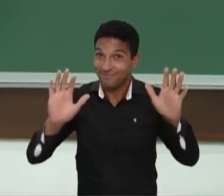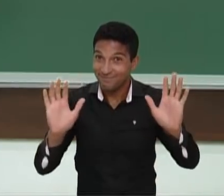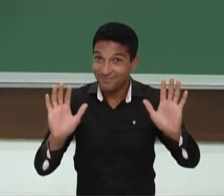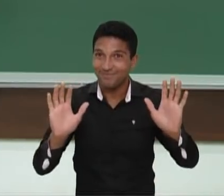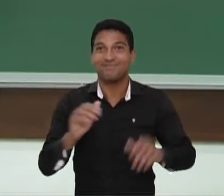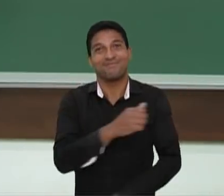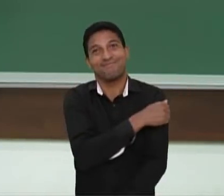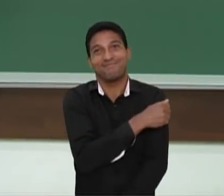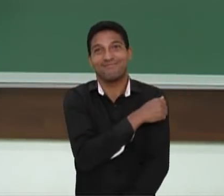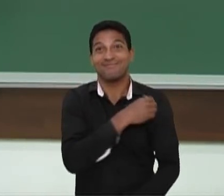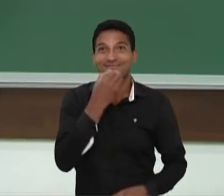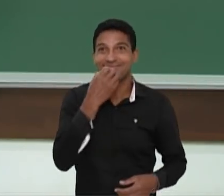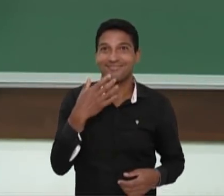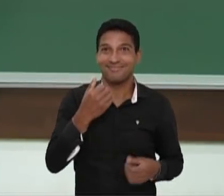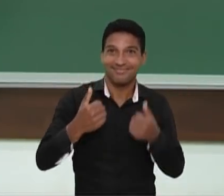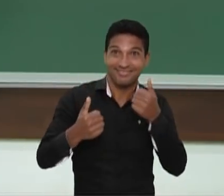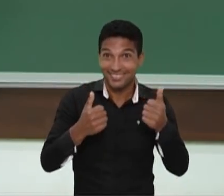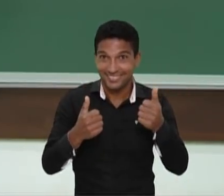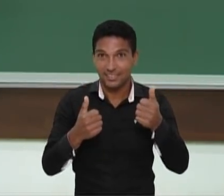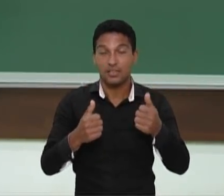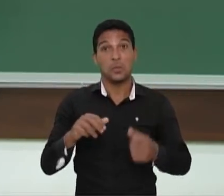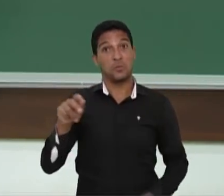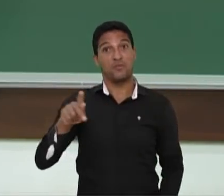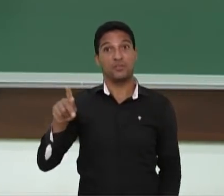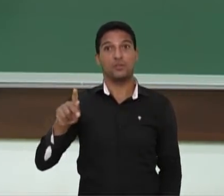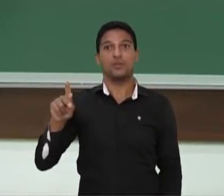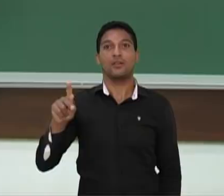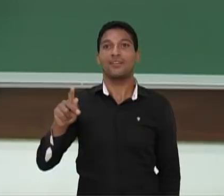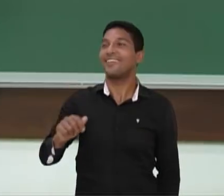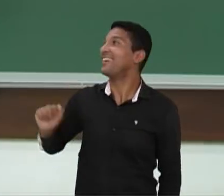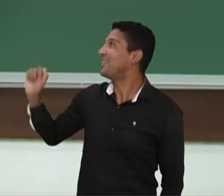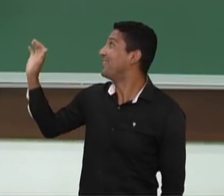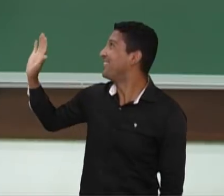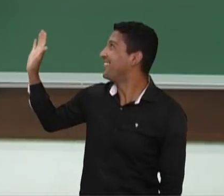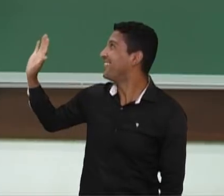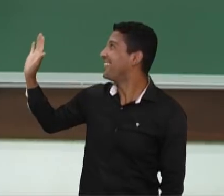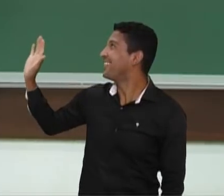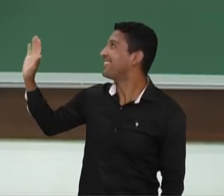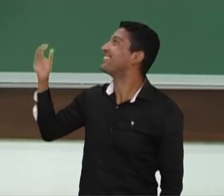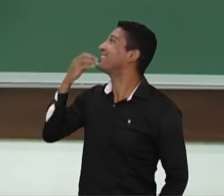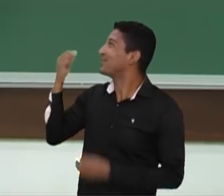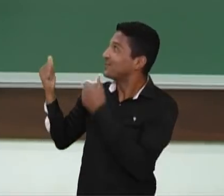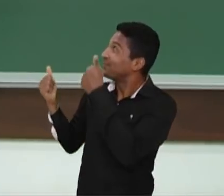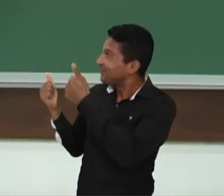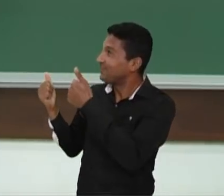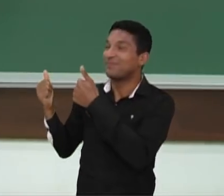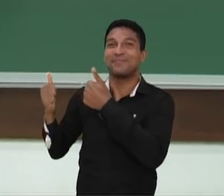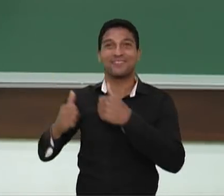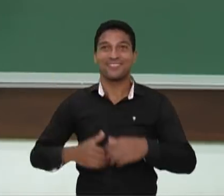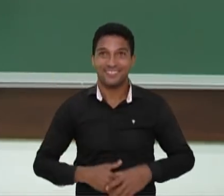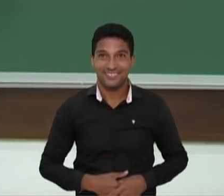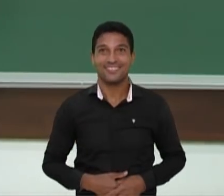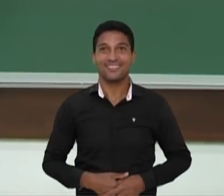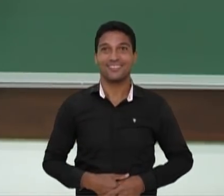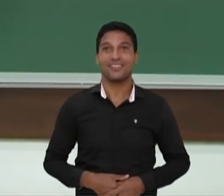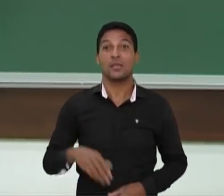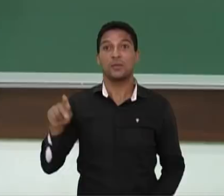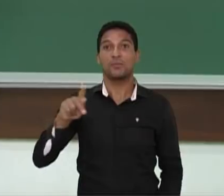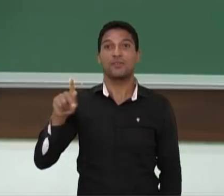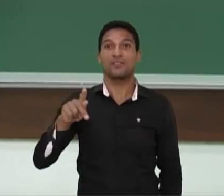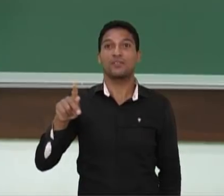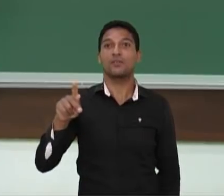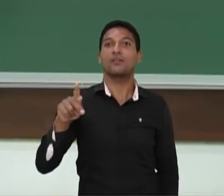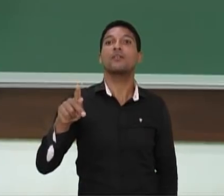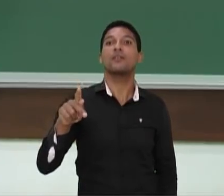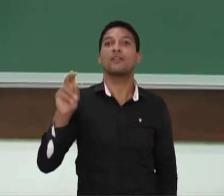Oi, pessoal, tudo bem? Hoje a Prof. Rutiné está aqui, junto com o Isaías, tudo bom? Nós vamos acompanhar vocês